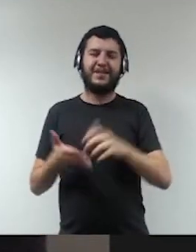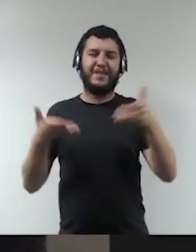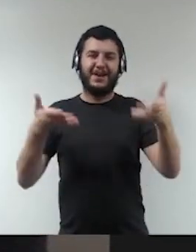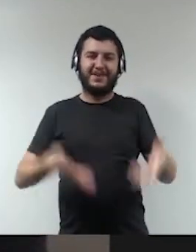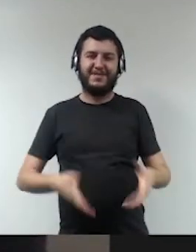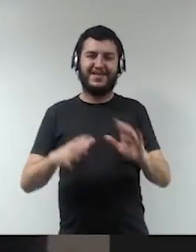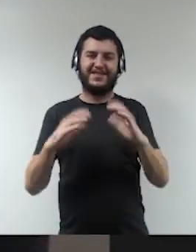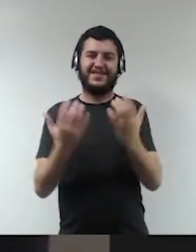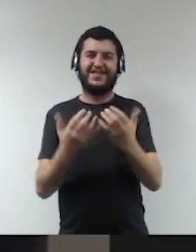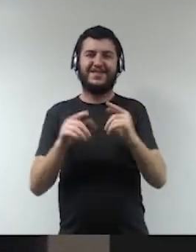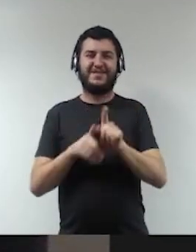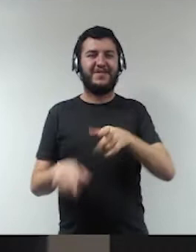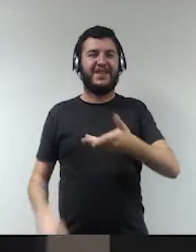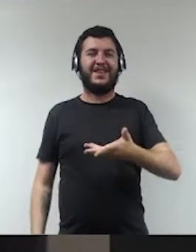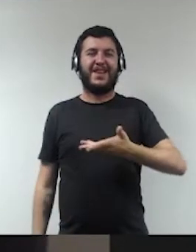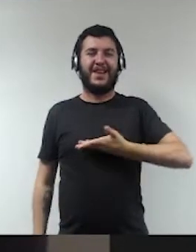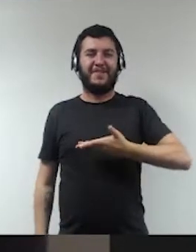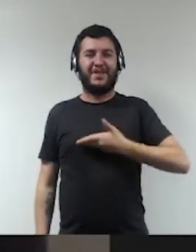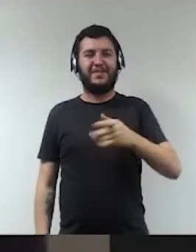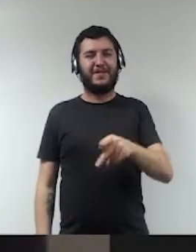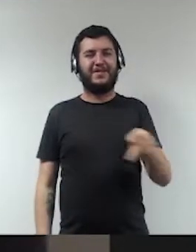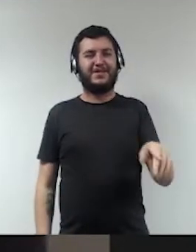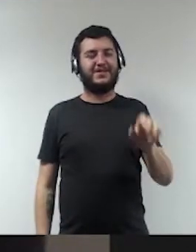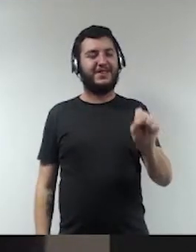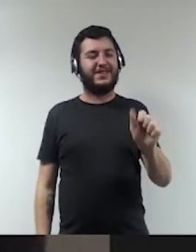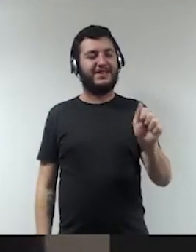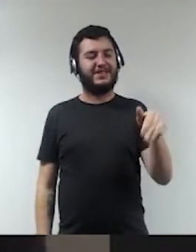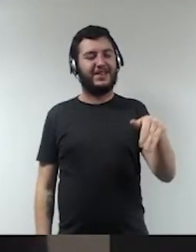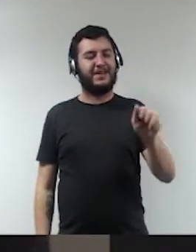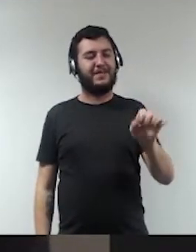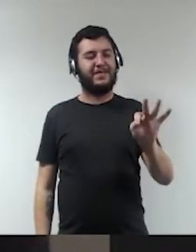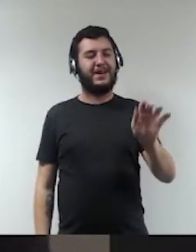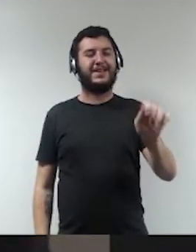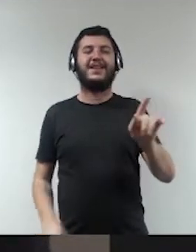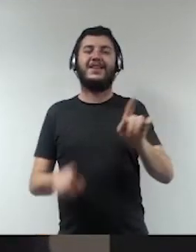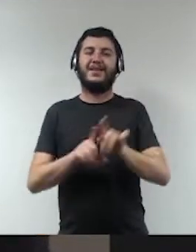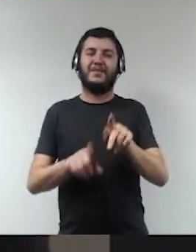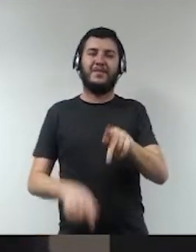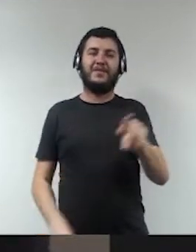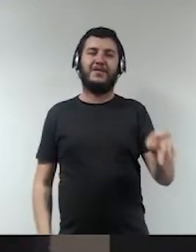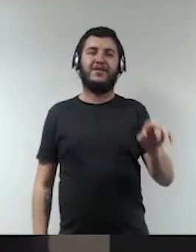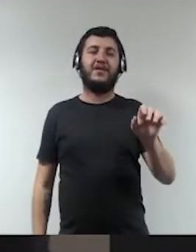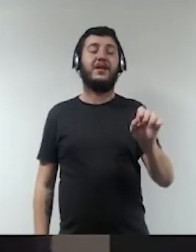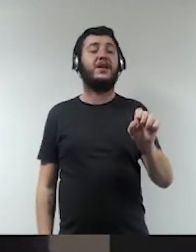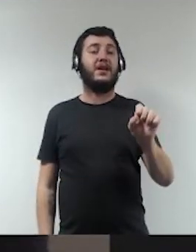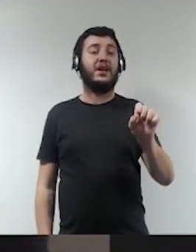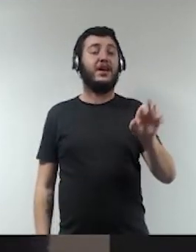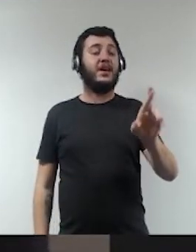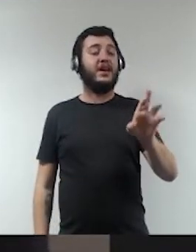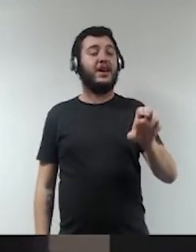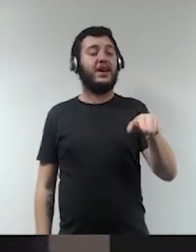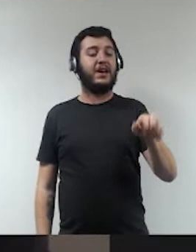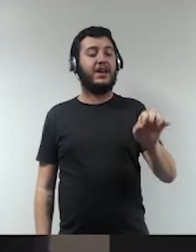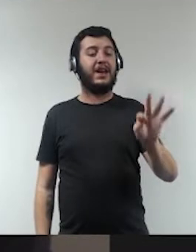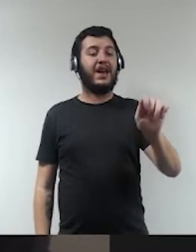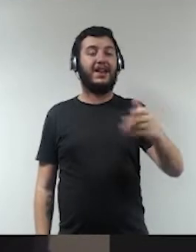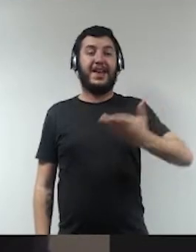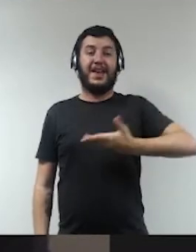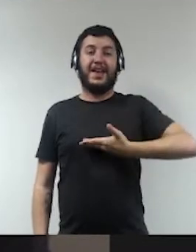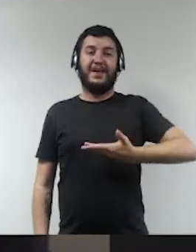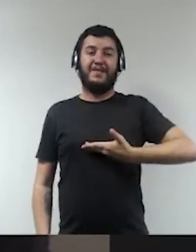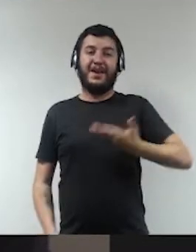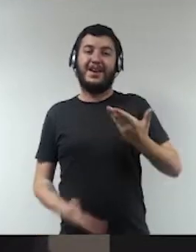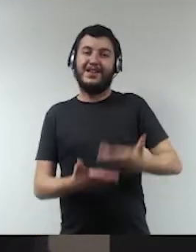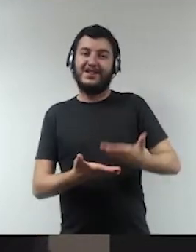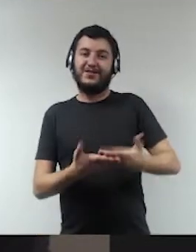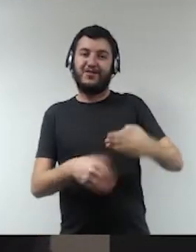professora Samanta Meia, professora Renata Mota, são minhas colegas no mestrado e agora no doutorado em Direito